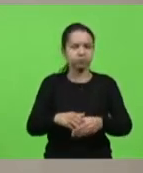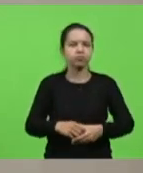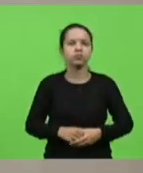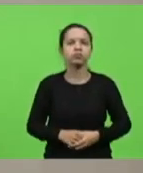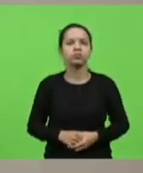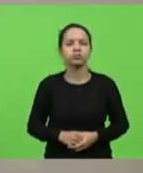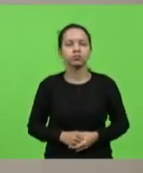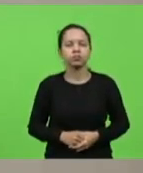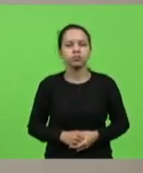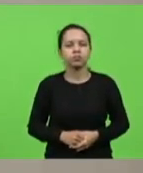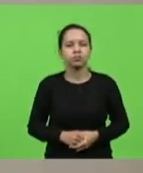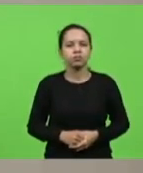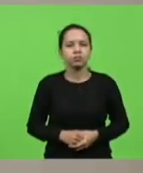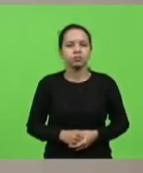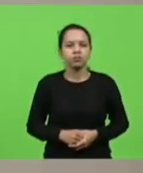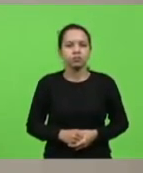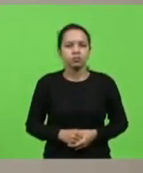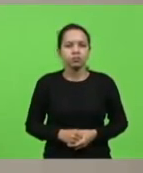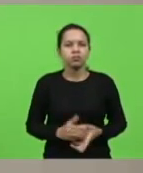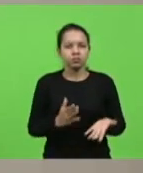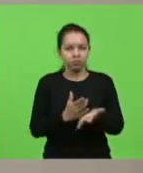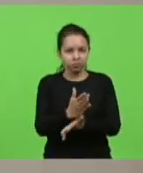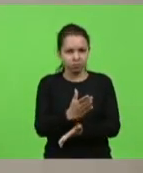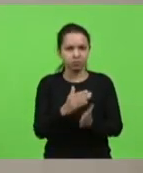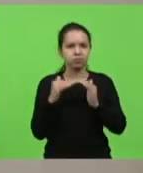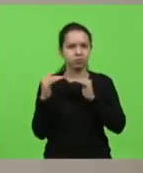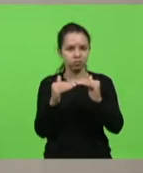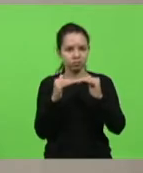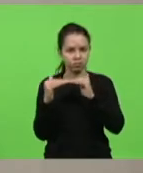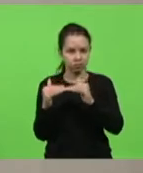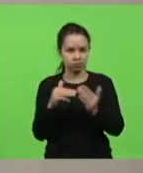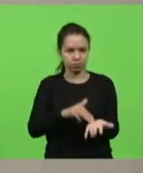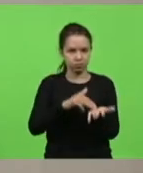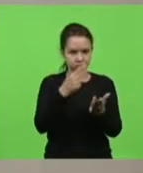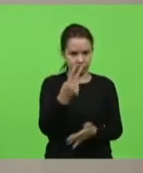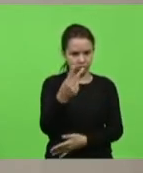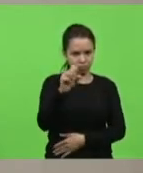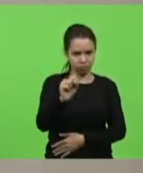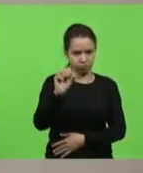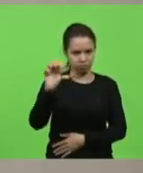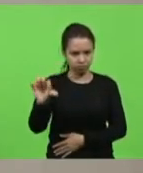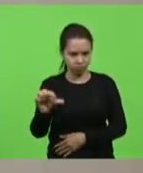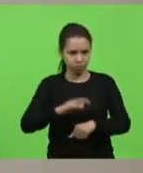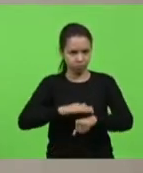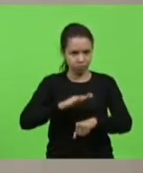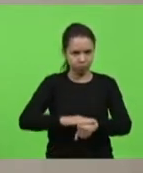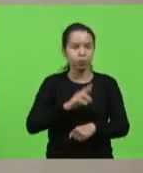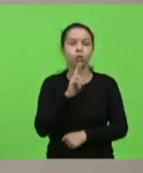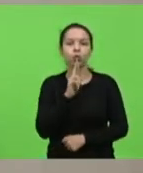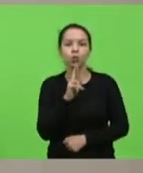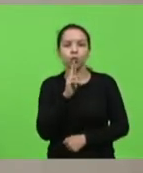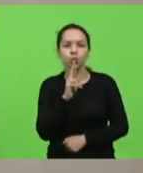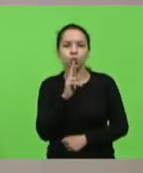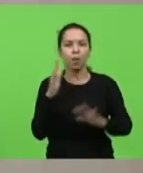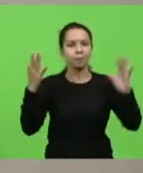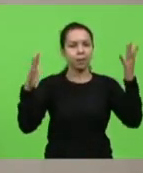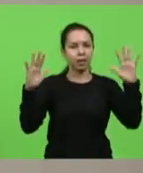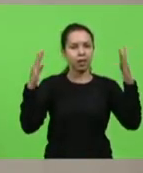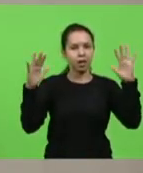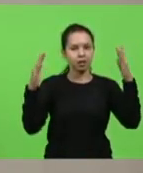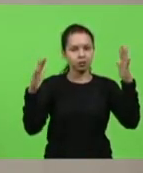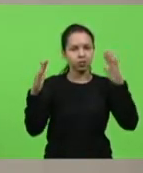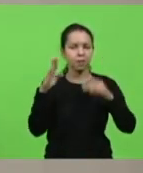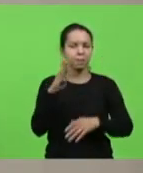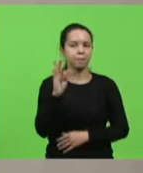aprovam, permaneçam como se encontra. Aprovado por unanimidade, moção 289, autoria do deputado Rodrigo Minoto, manifestando aplausos a Betas